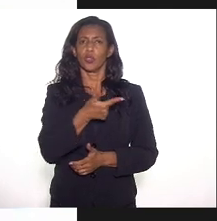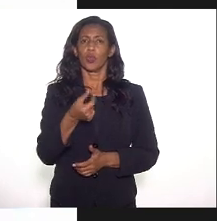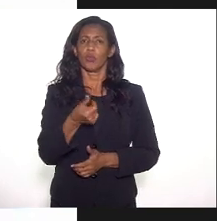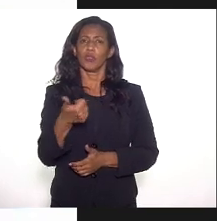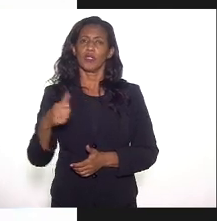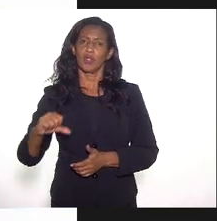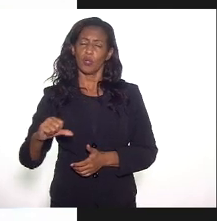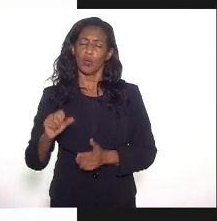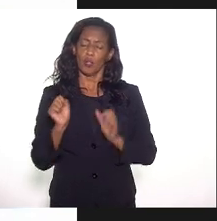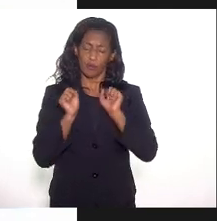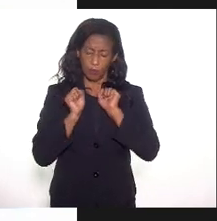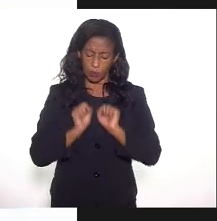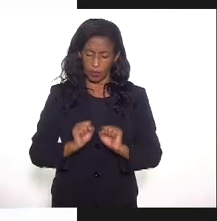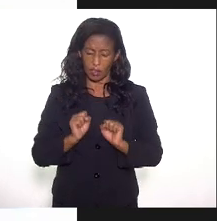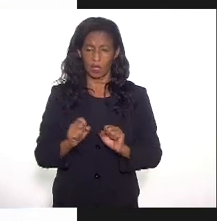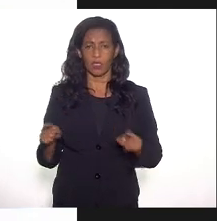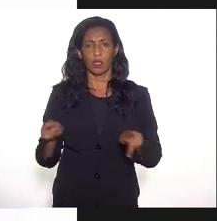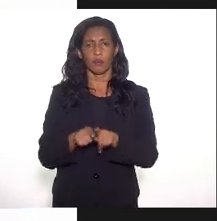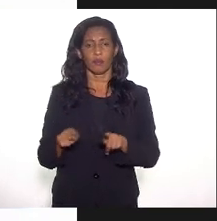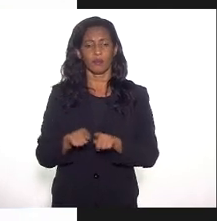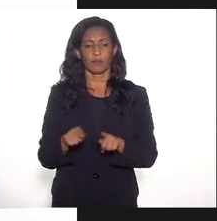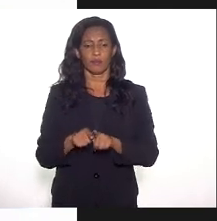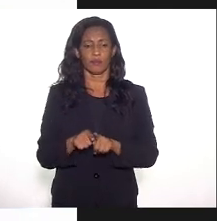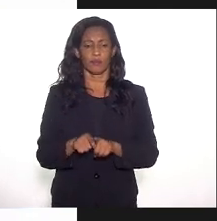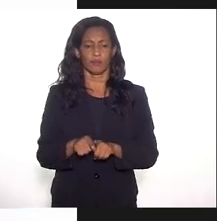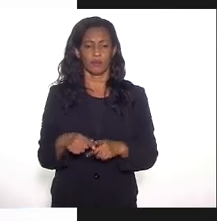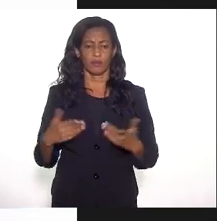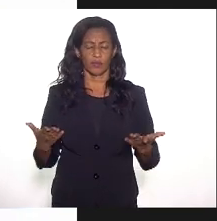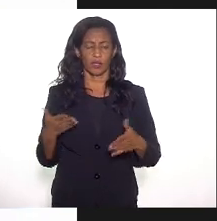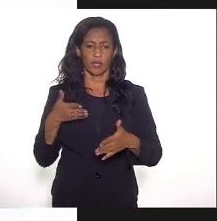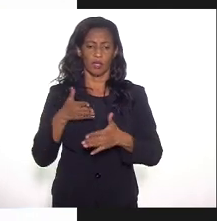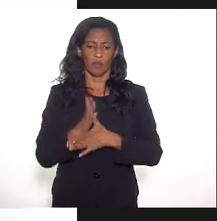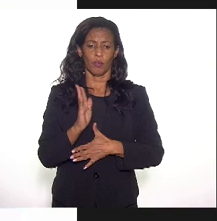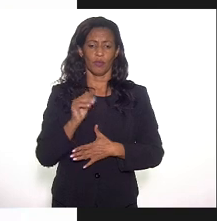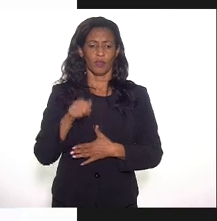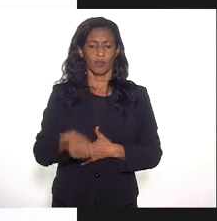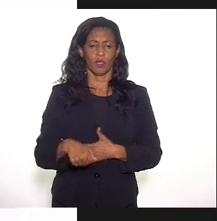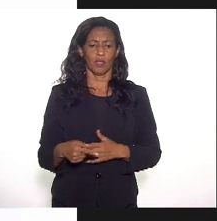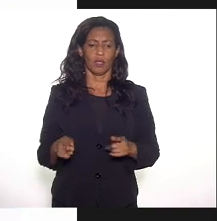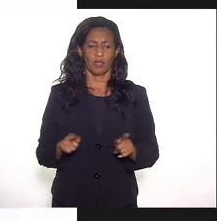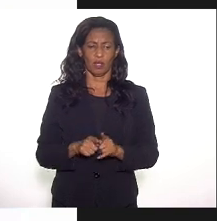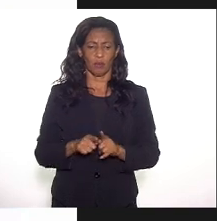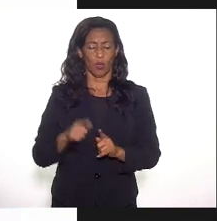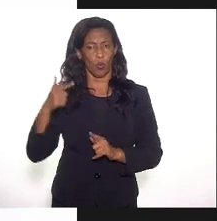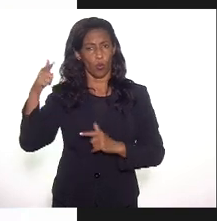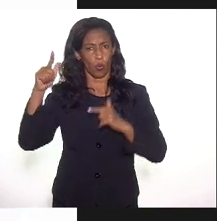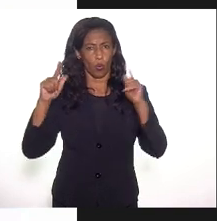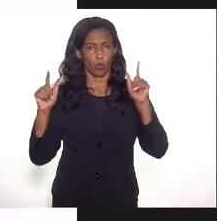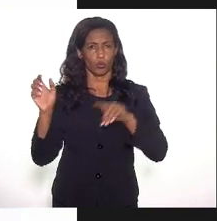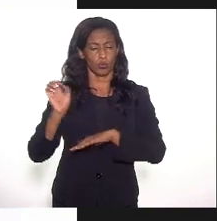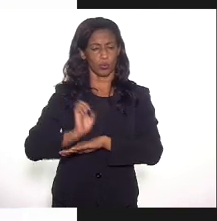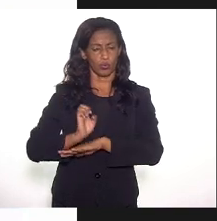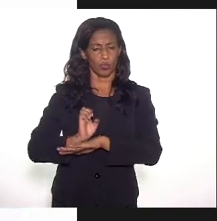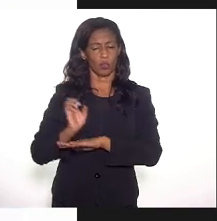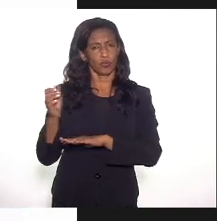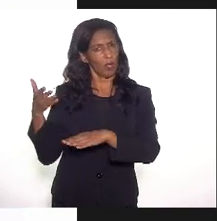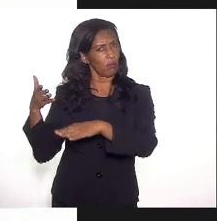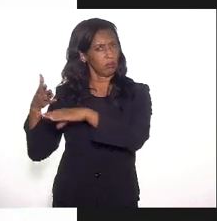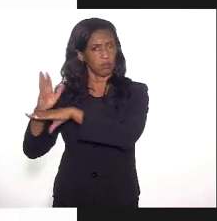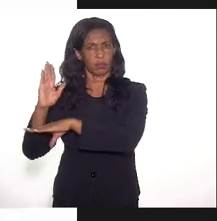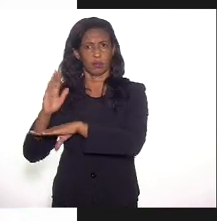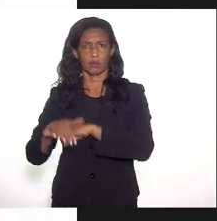2019, que poderia, né, também estar sendo aprovado aqui na casa. Outros estados já